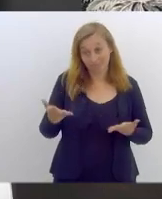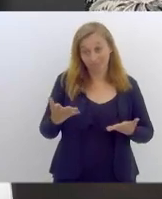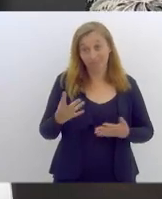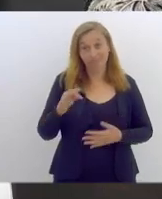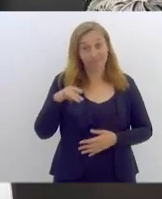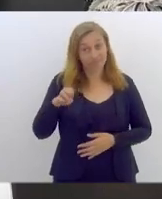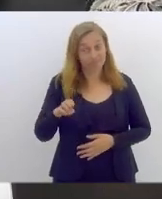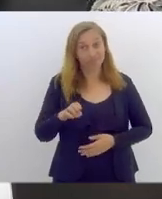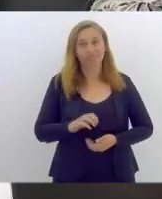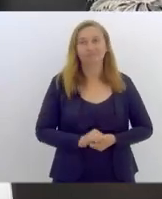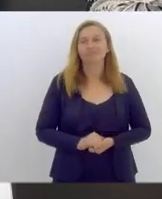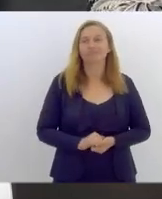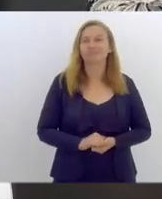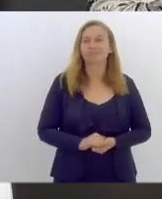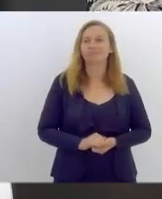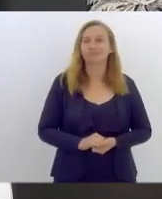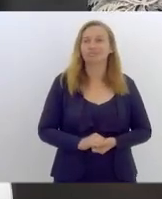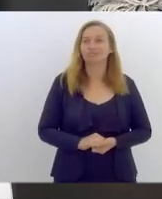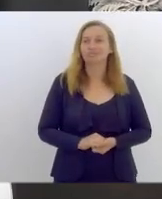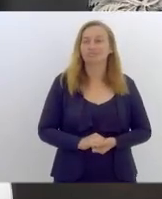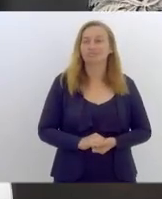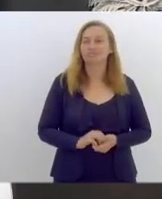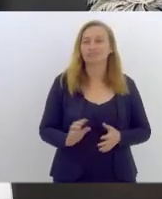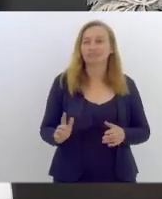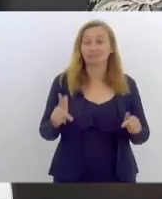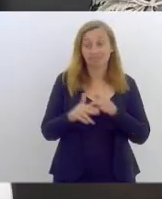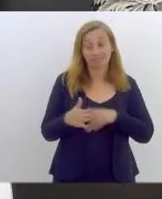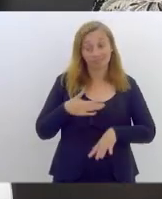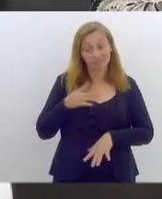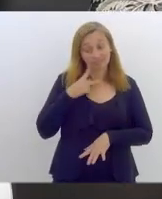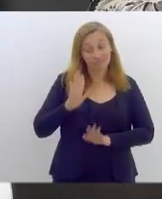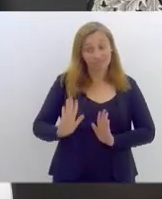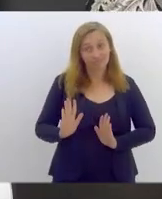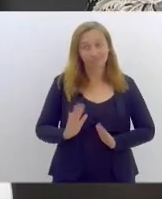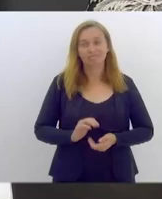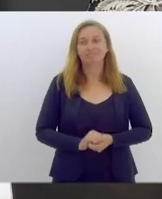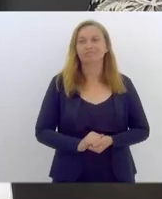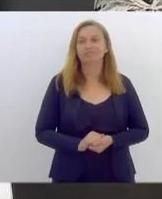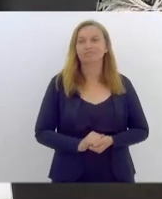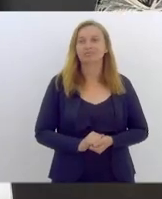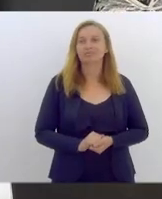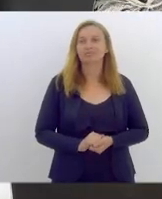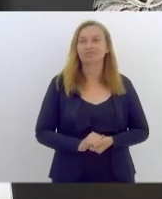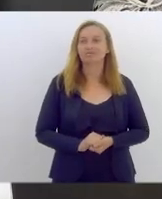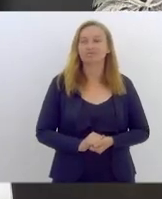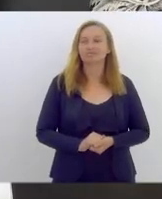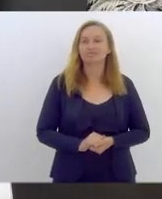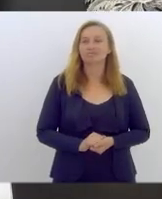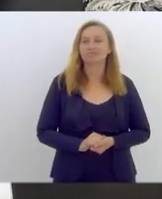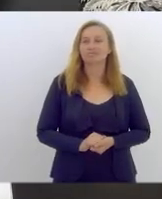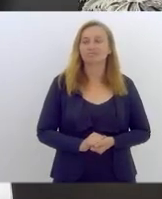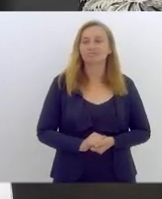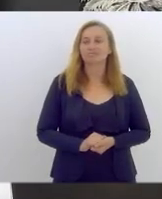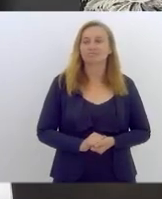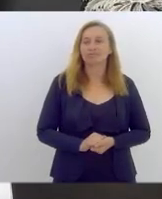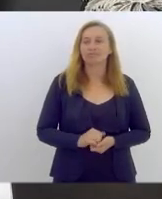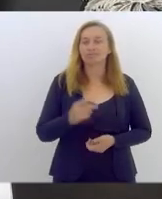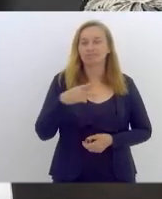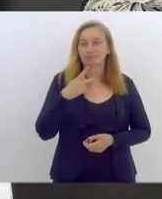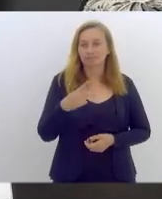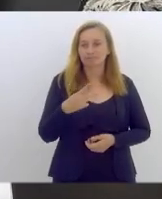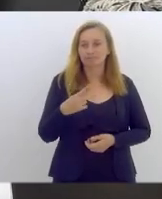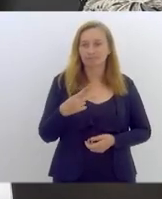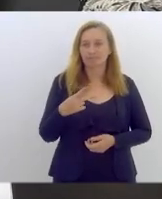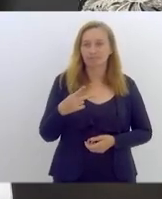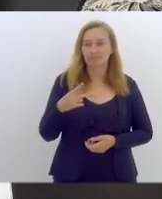Marinette. Bagunça minha fala, não. Mas saudar aqui... Comentava com a Marinette mais